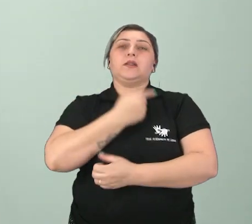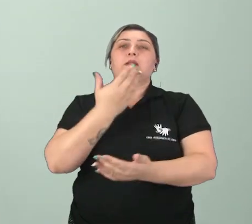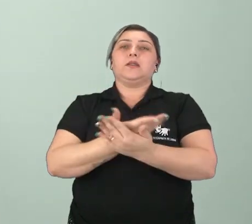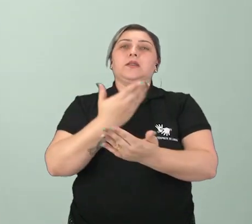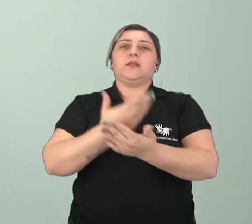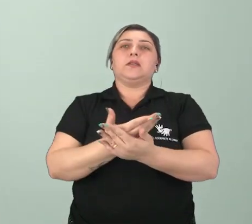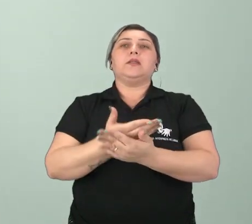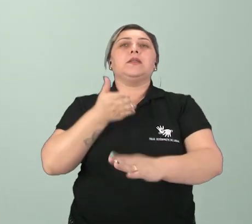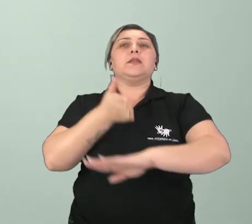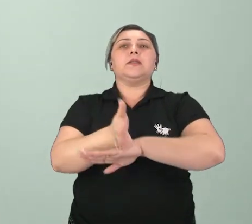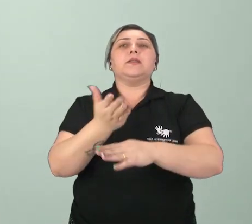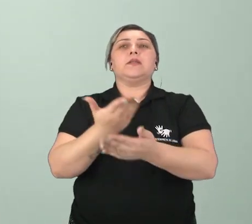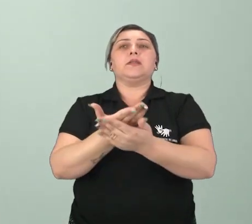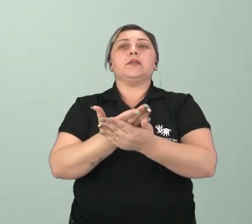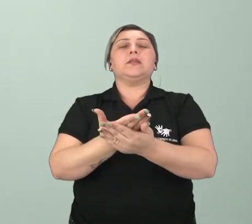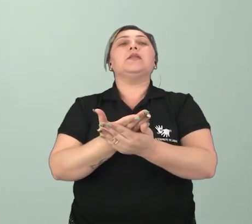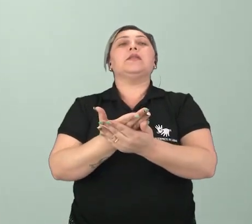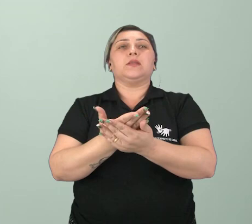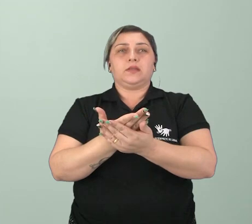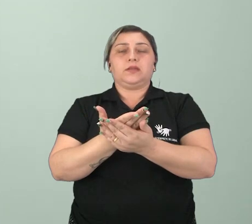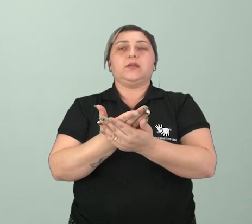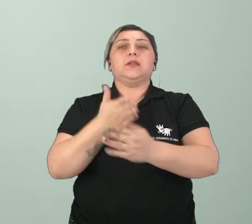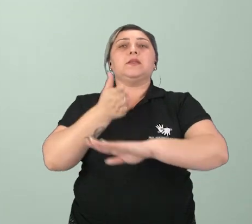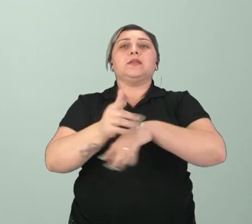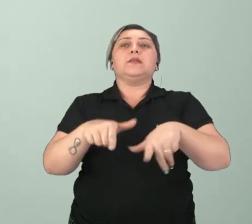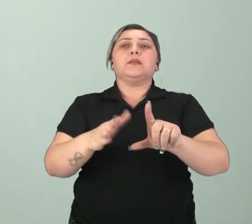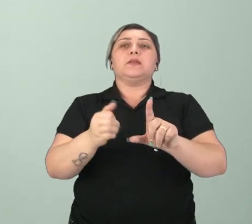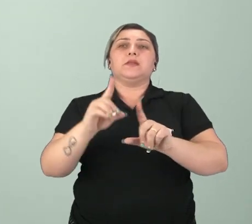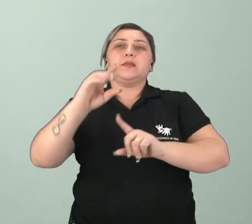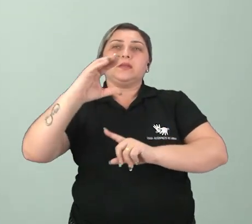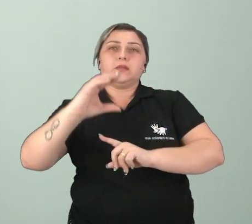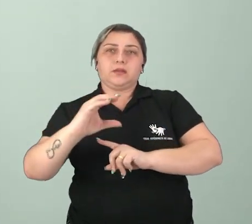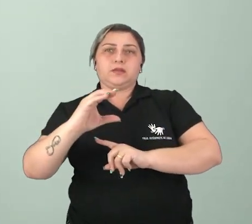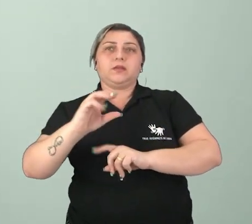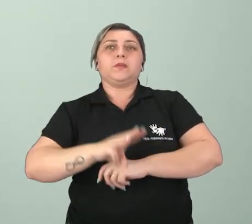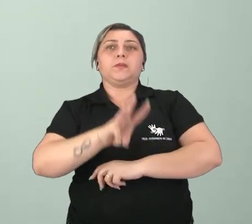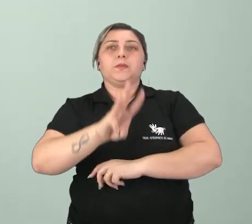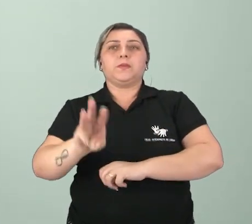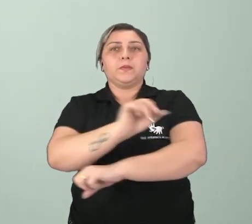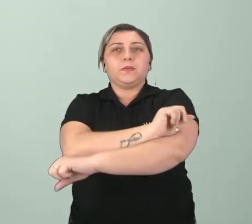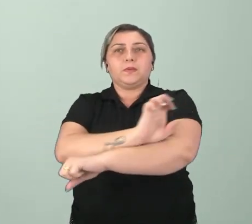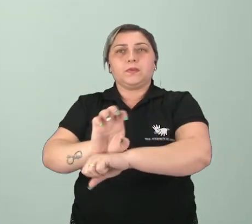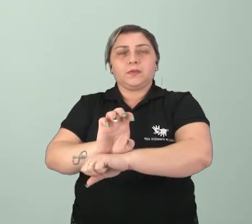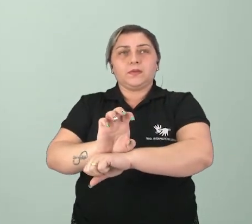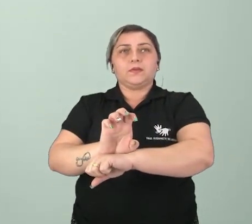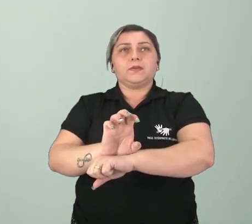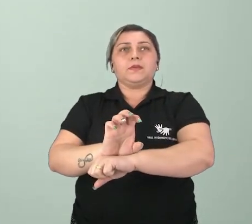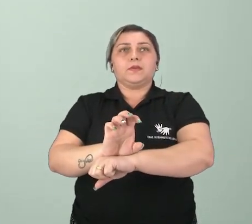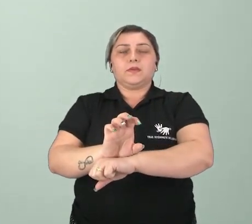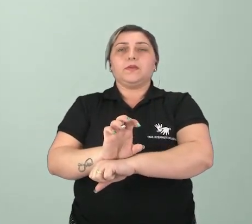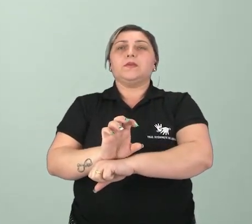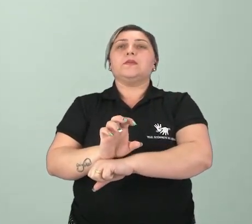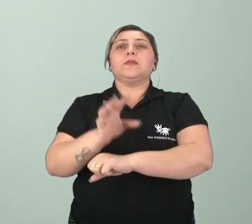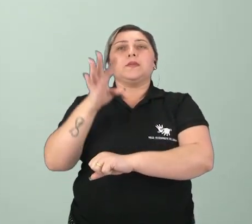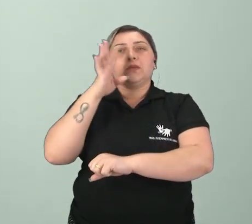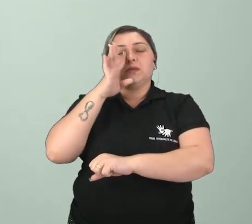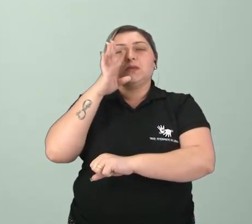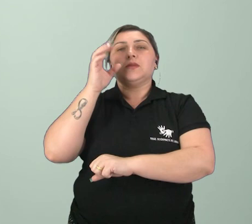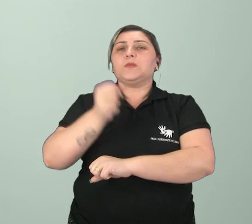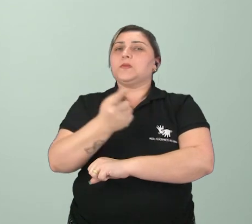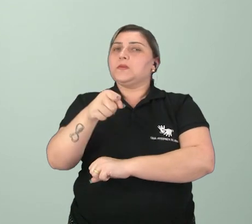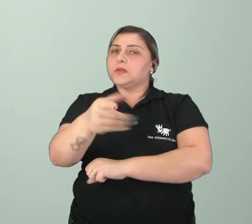aula. Para ter acesso a ela na íntegra, acessem a plataforma Eduque no site da Secretaria de Educação, que lá vocês assistem